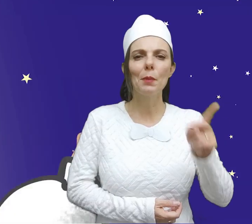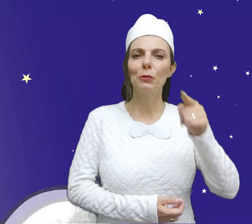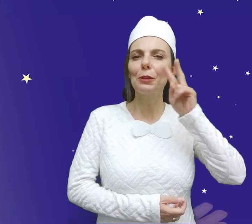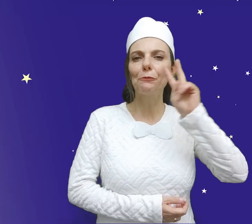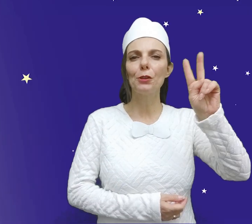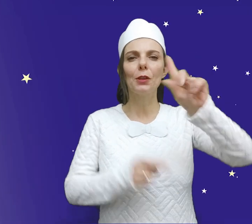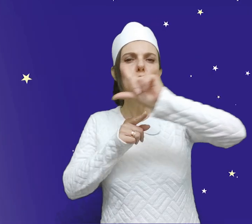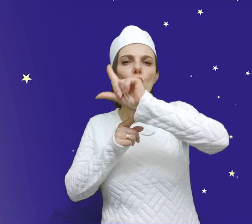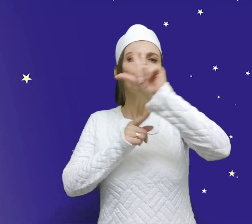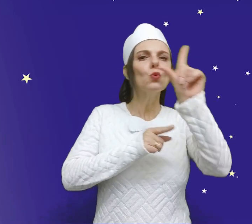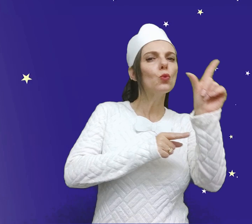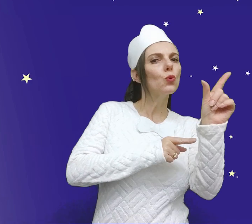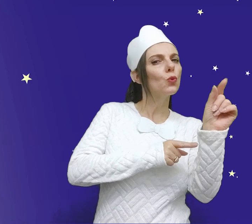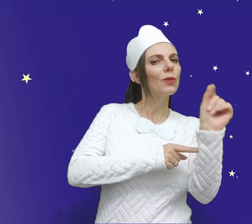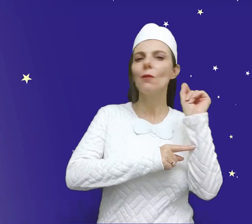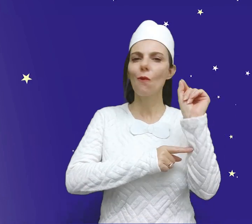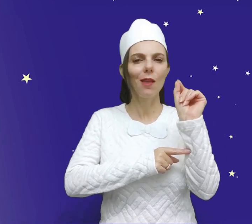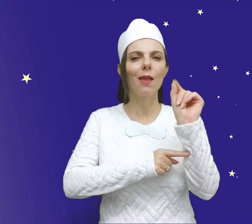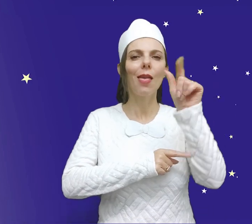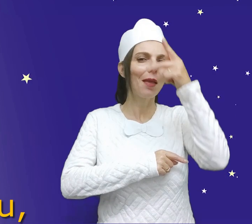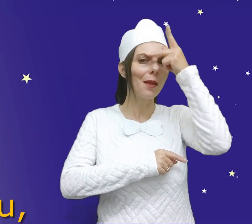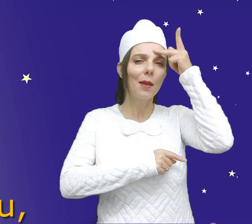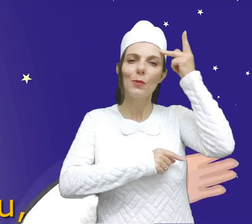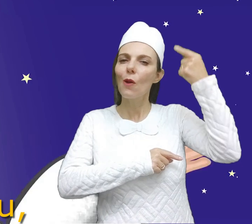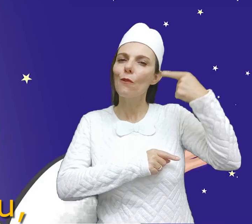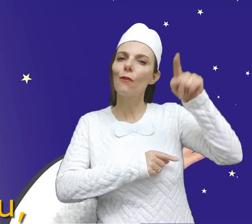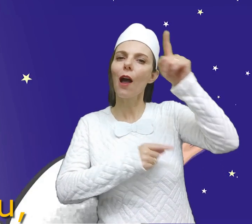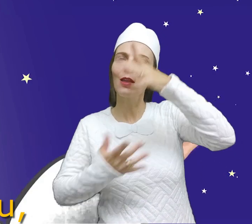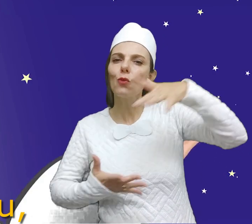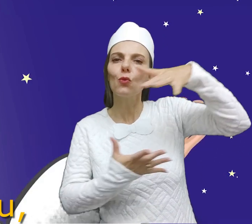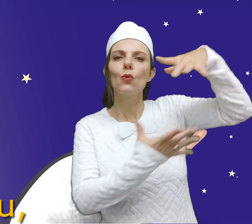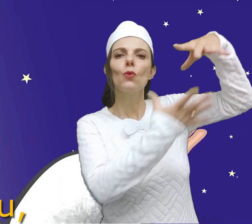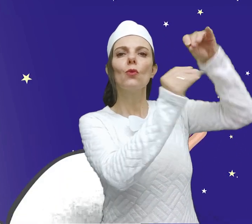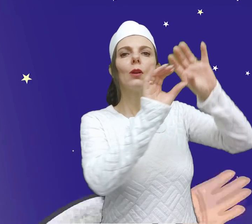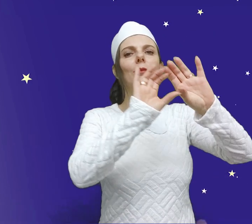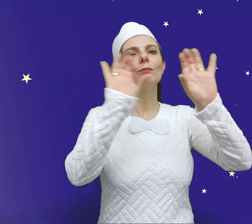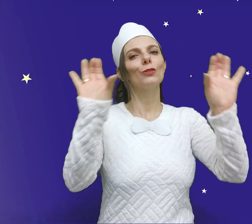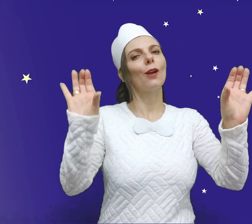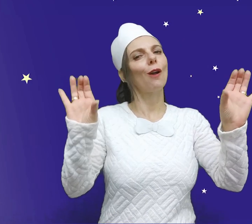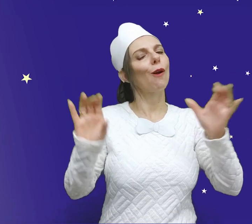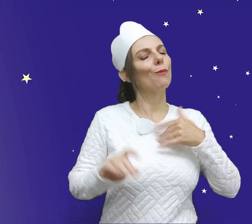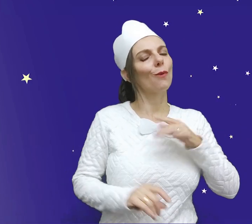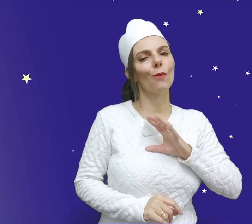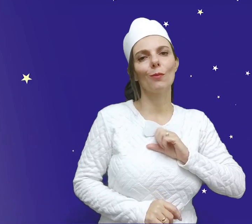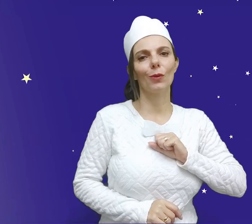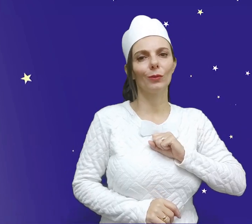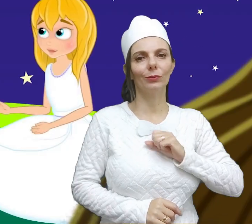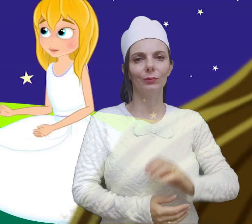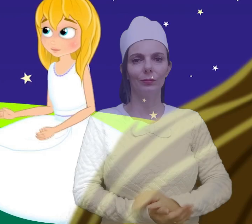Sempre que você ver uma estrela cadente, é alguém indo para o céu, minha querida.